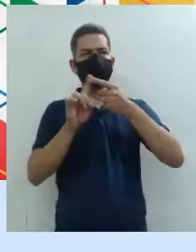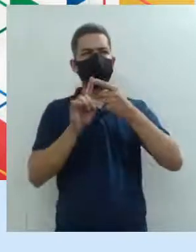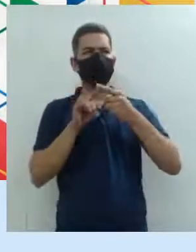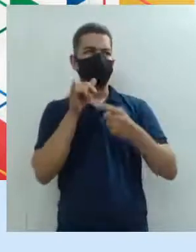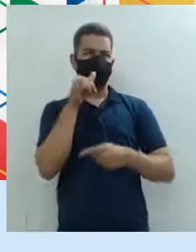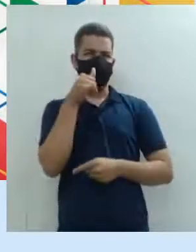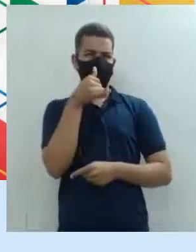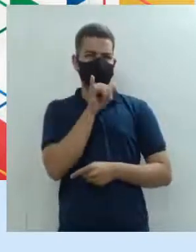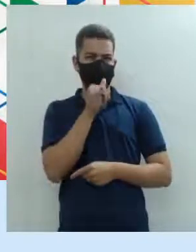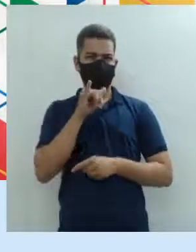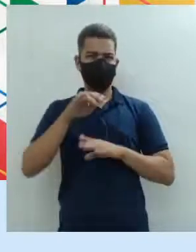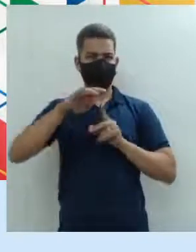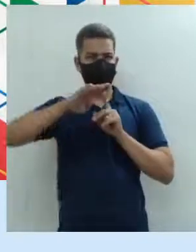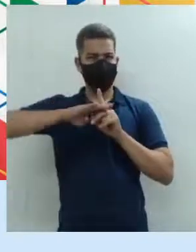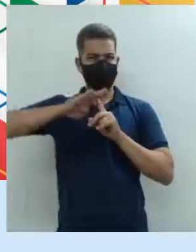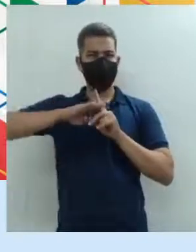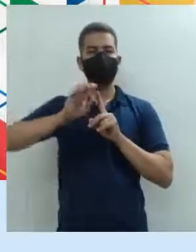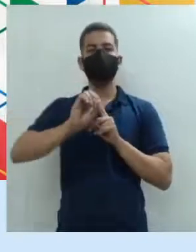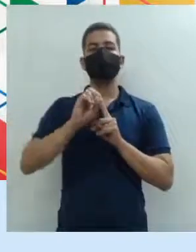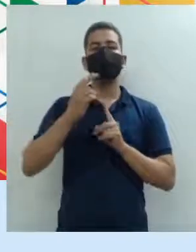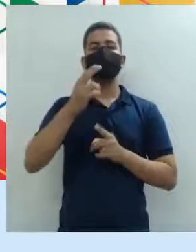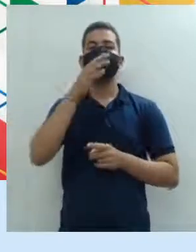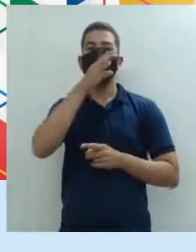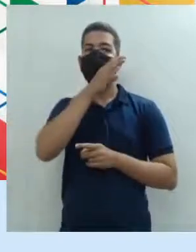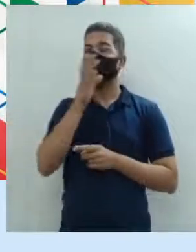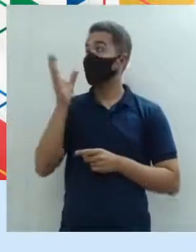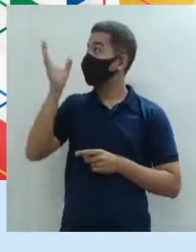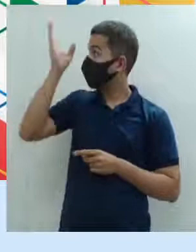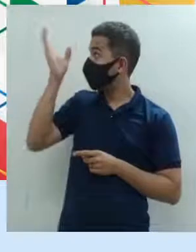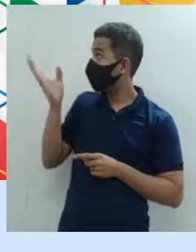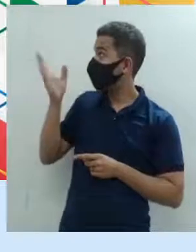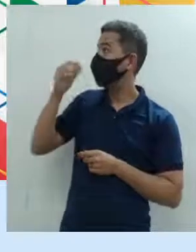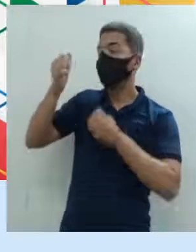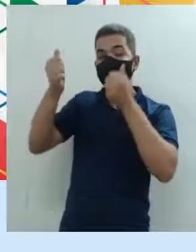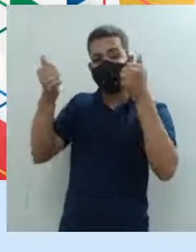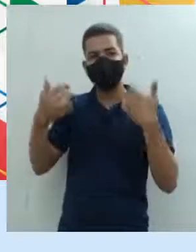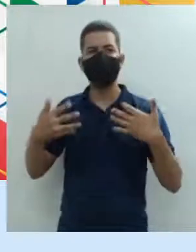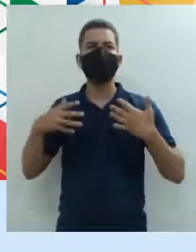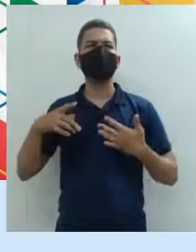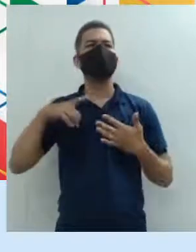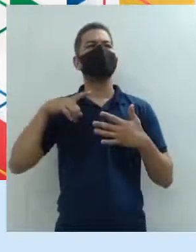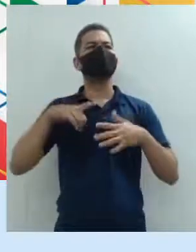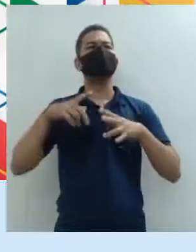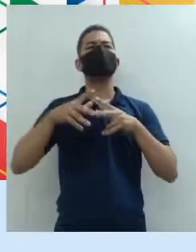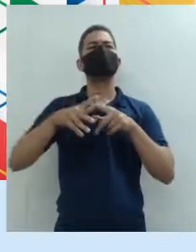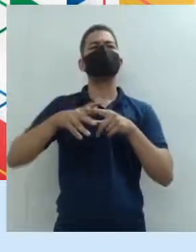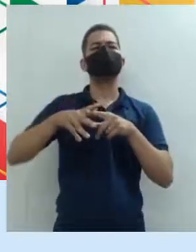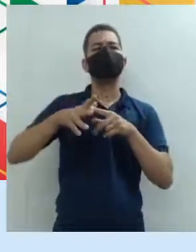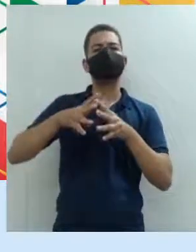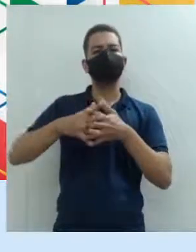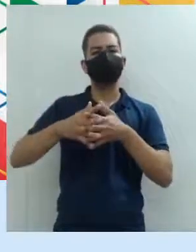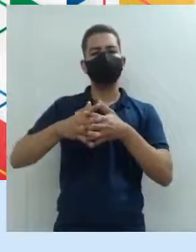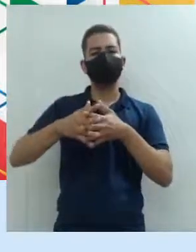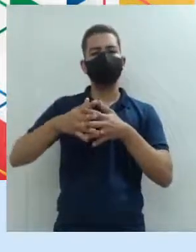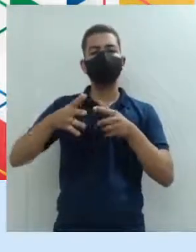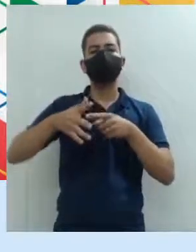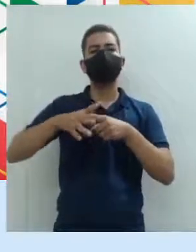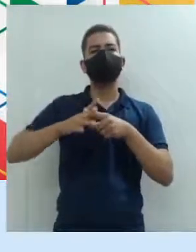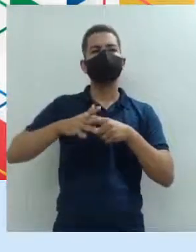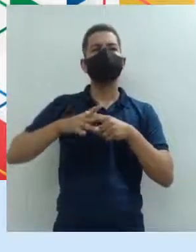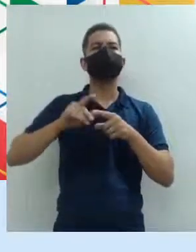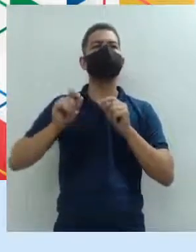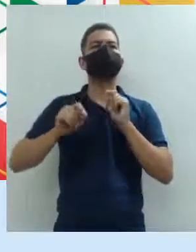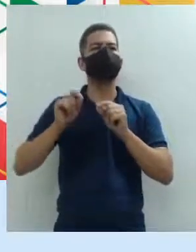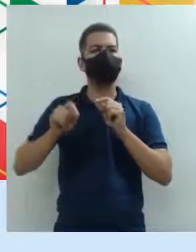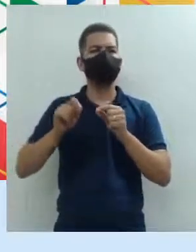ou transmissão de calor, né? Energia térmica em trânsito. Os mecanismos fundamentais de transferência de calor são